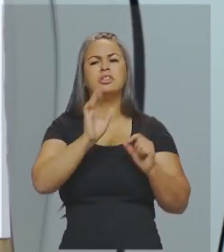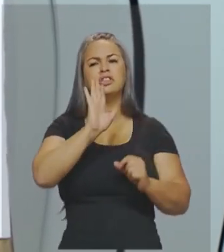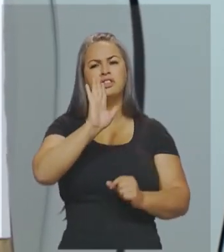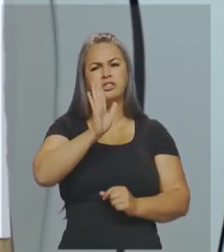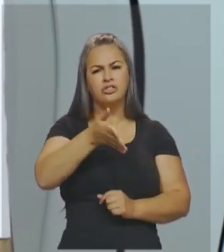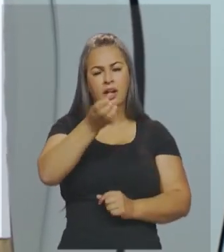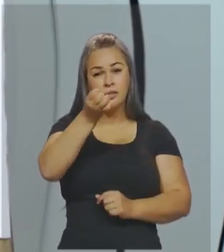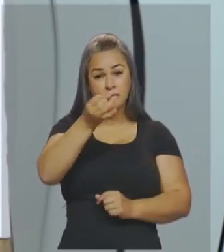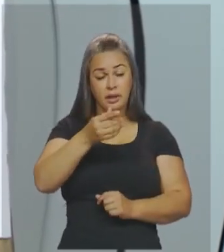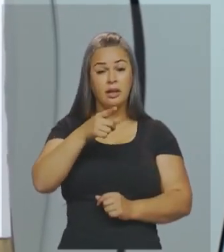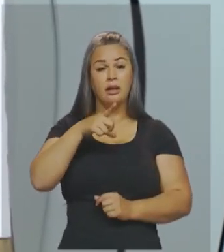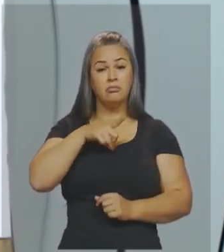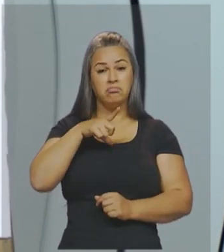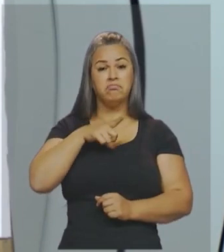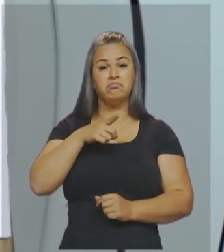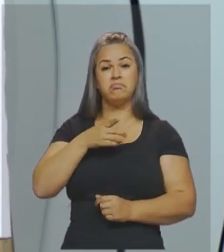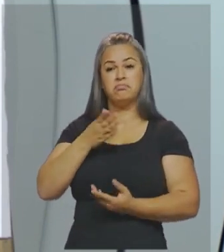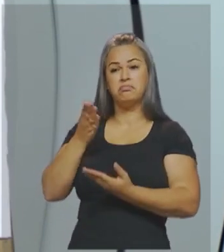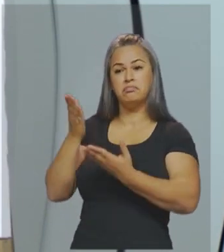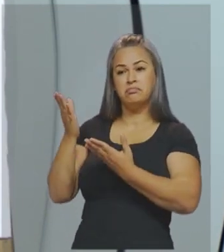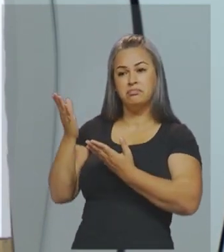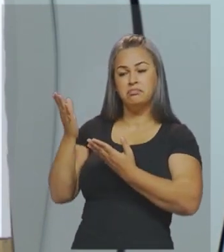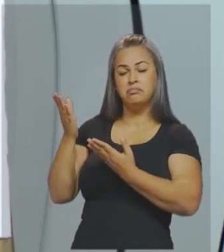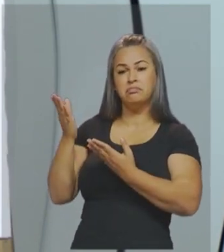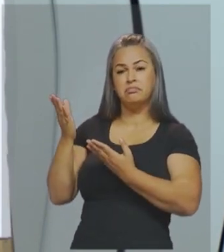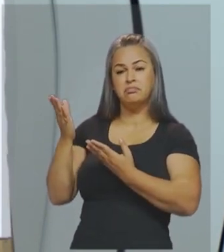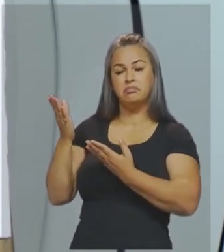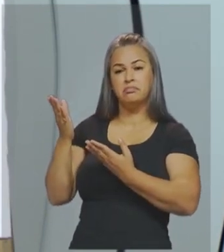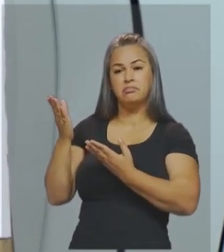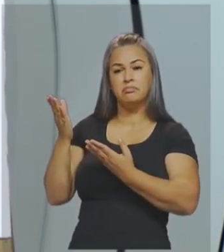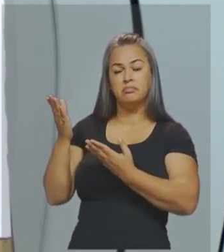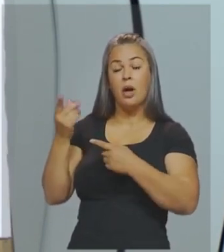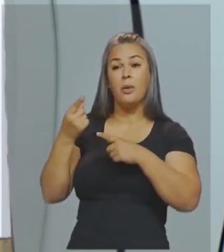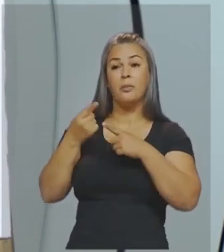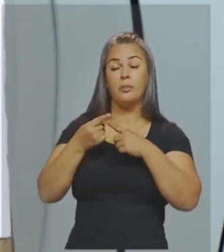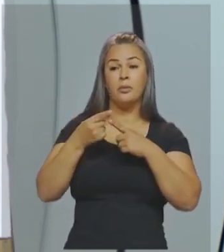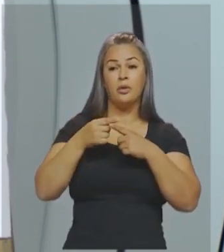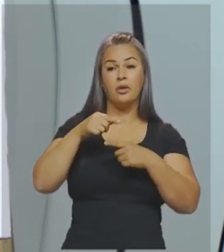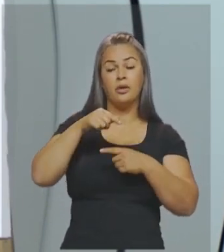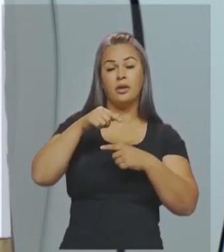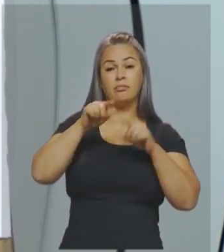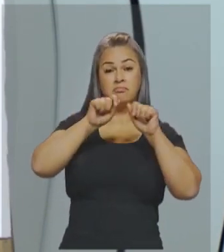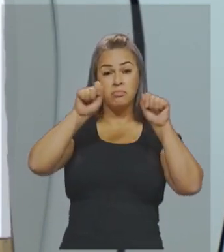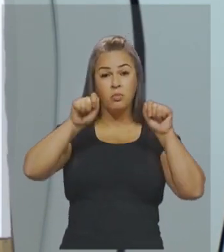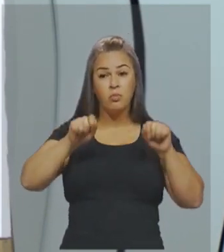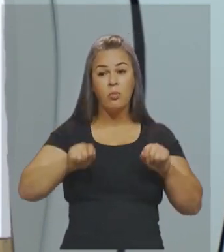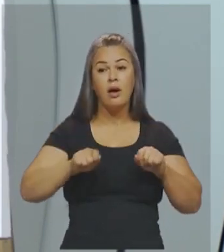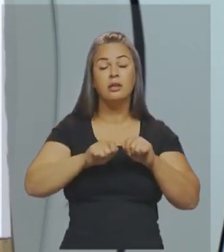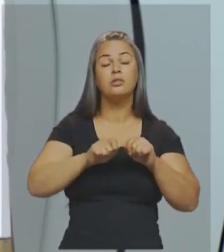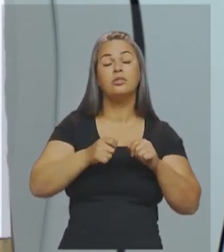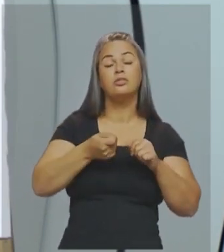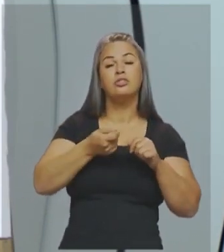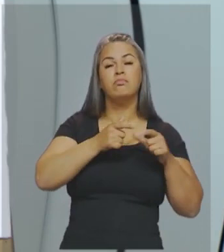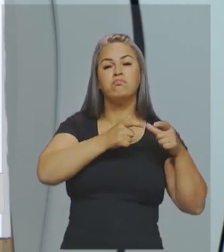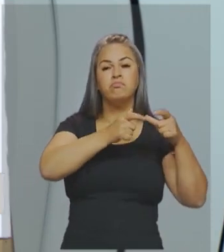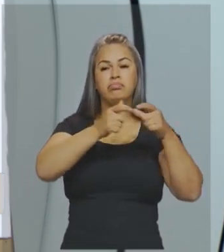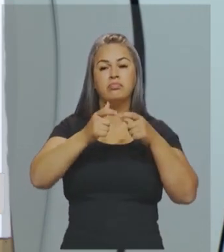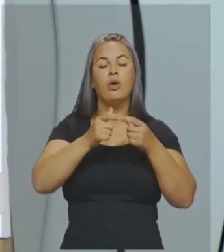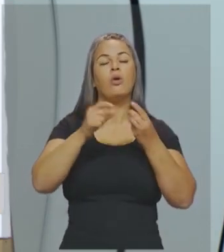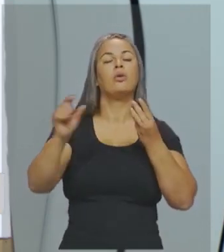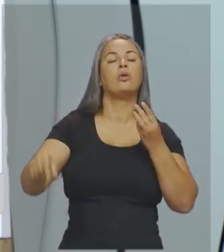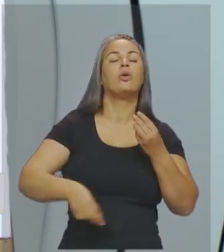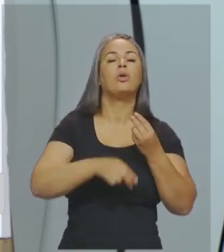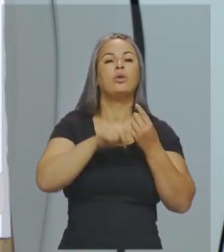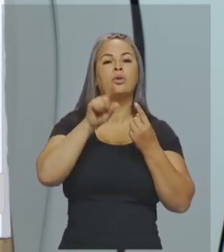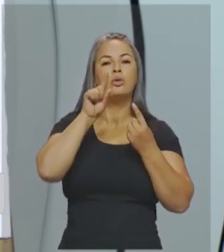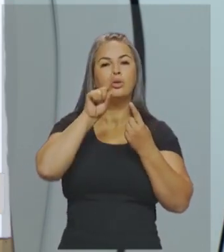essa característica, porque o quadro posicional, ele vem com as unidades, dezenas, centenas, e cada